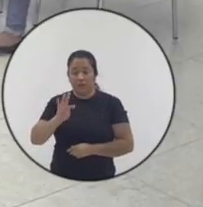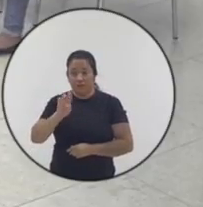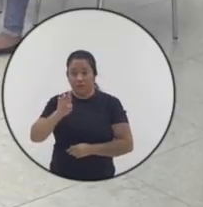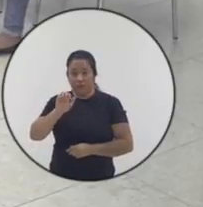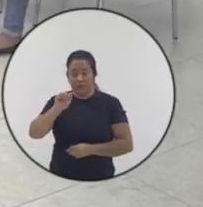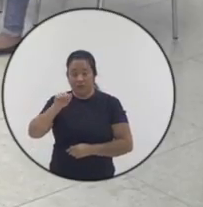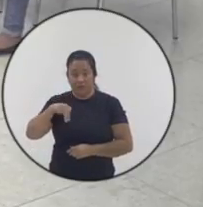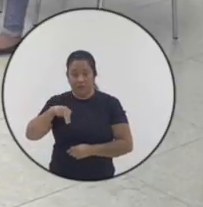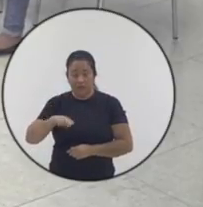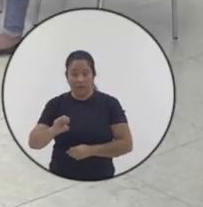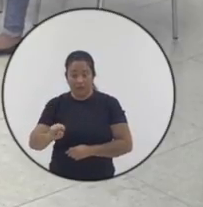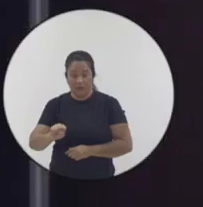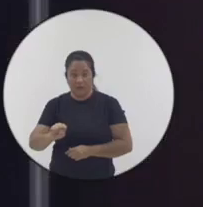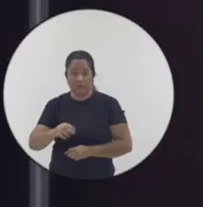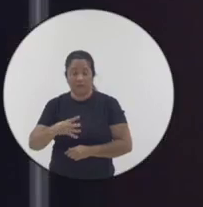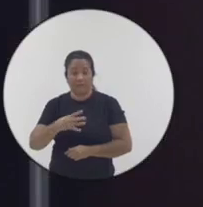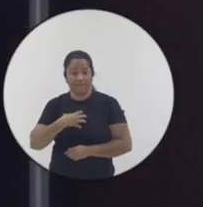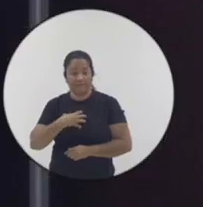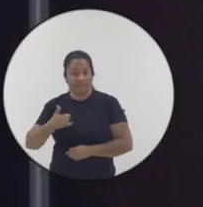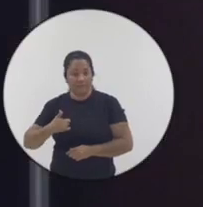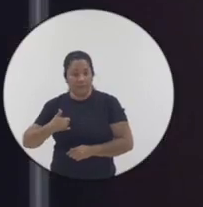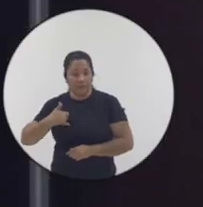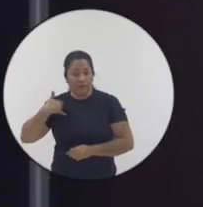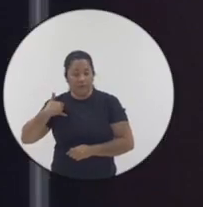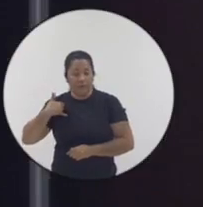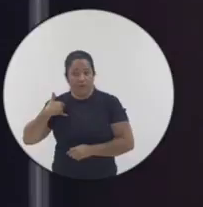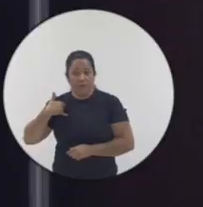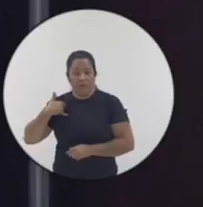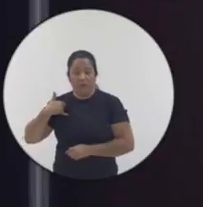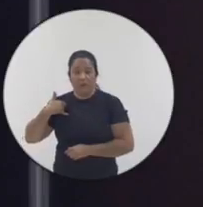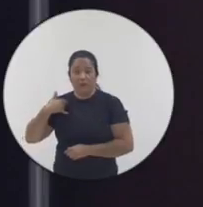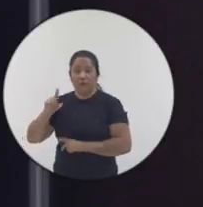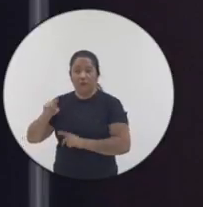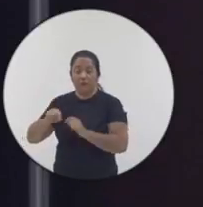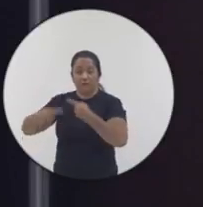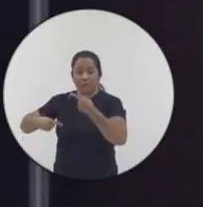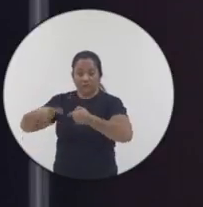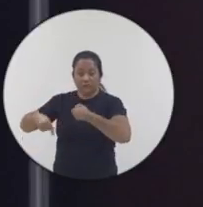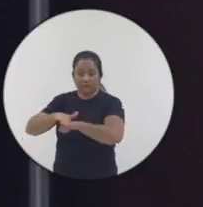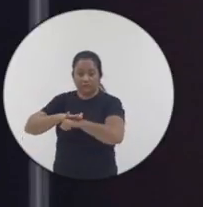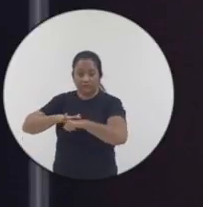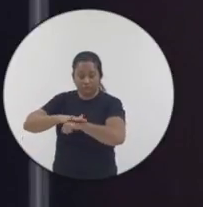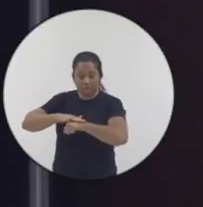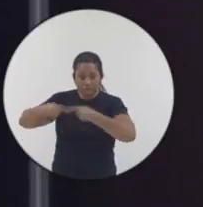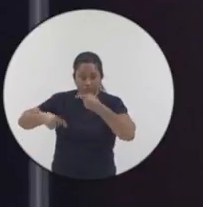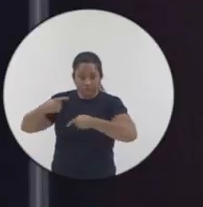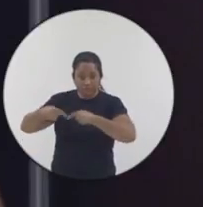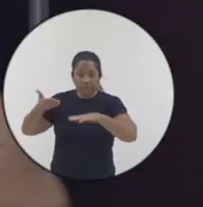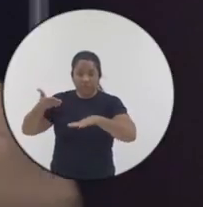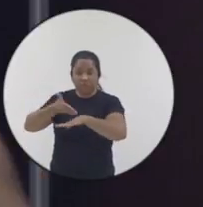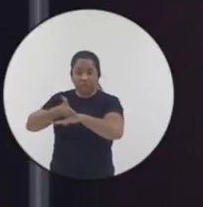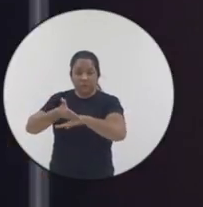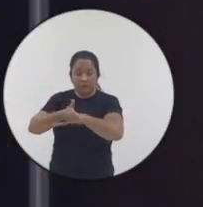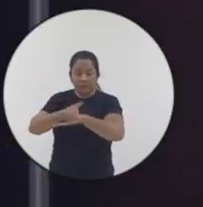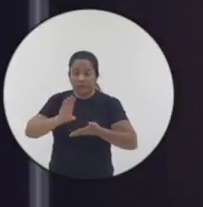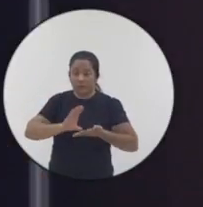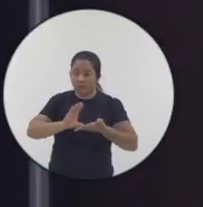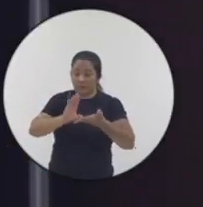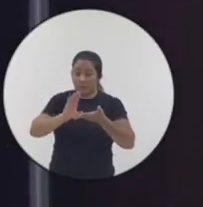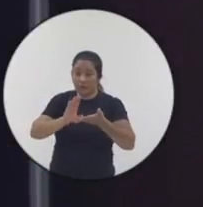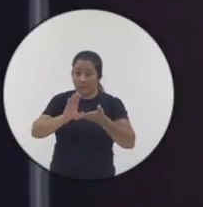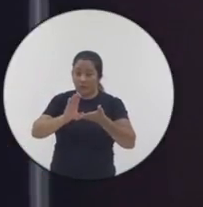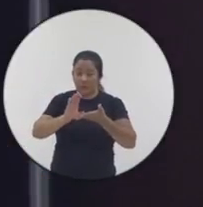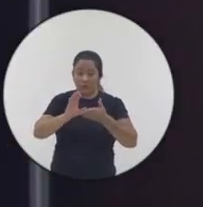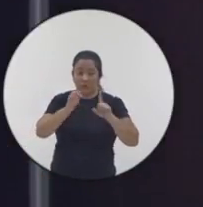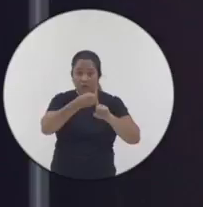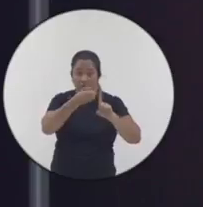orgulha muito de estabelecer esses diálogos com os conselhos. A nossa entrada no Conselho Nacional LGBT abriu uma grande perspectiva de